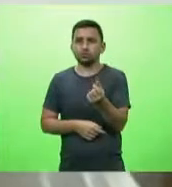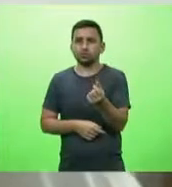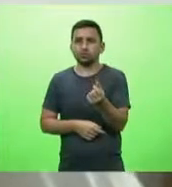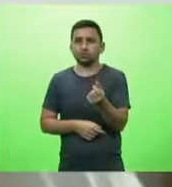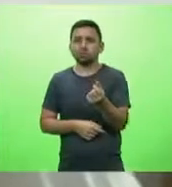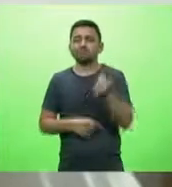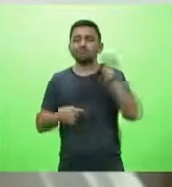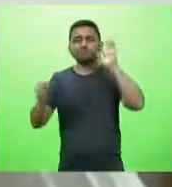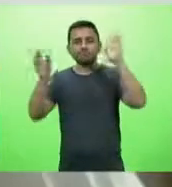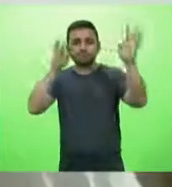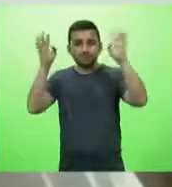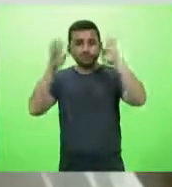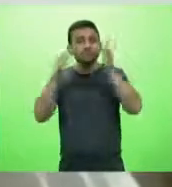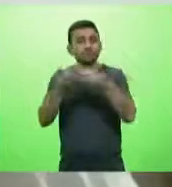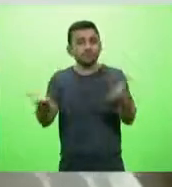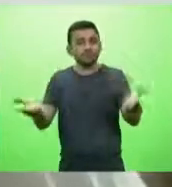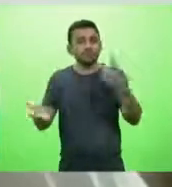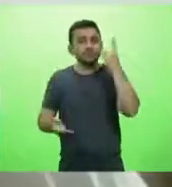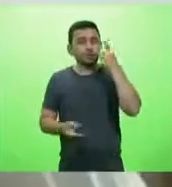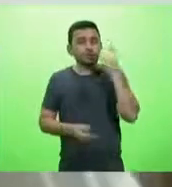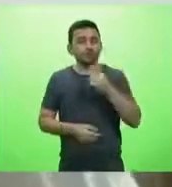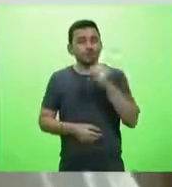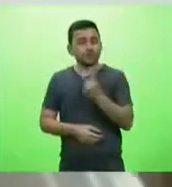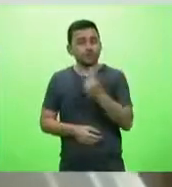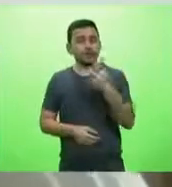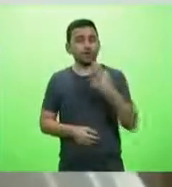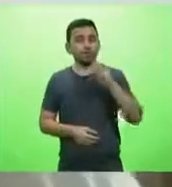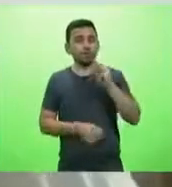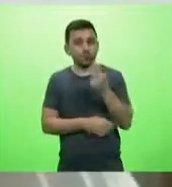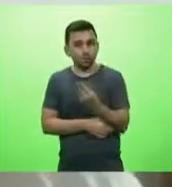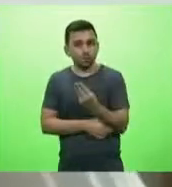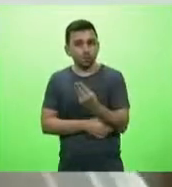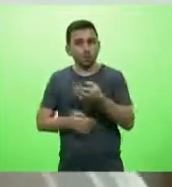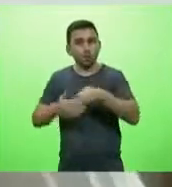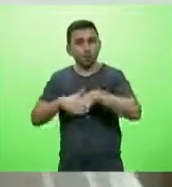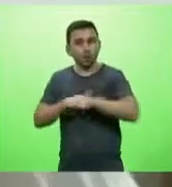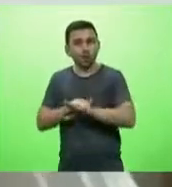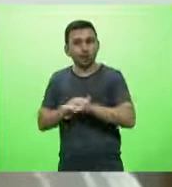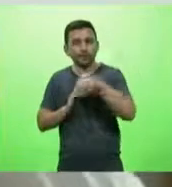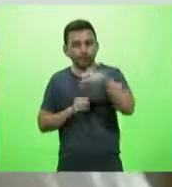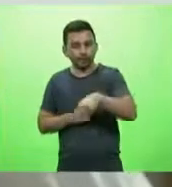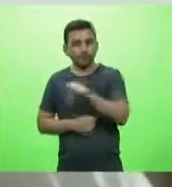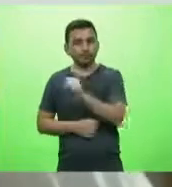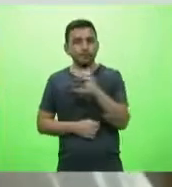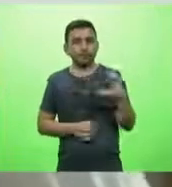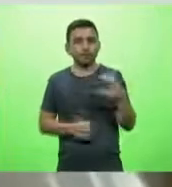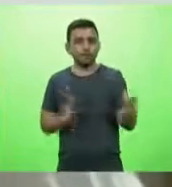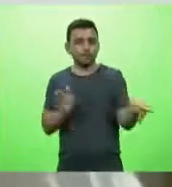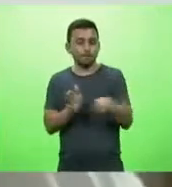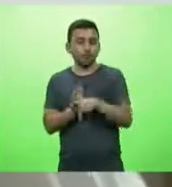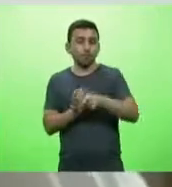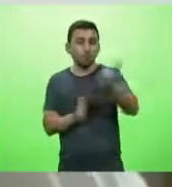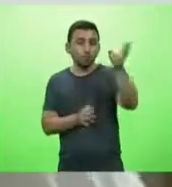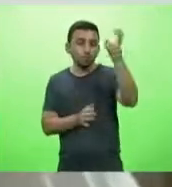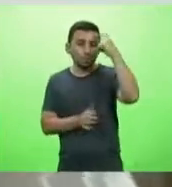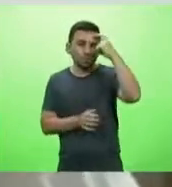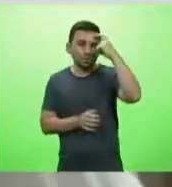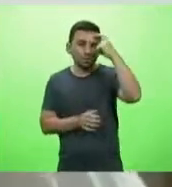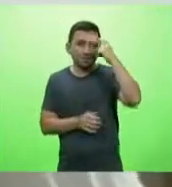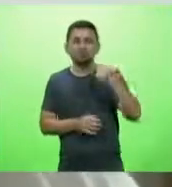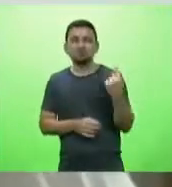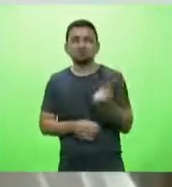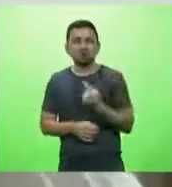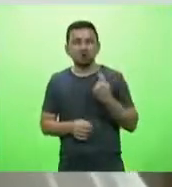aqui, deputados, ter 24 milhões numa conta em Santa Catarina para o setor cultural e nós